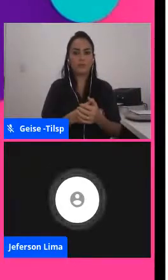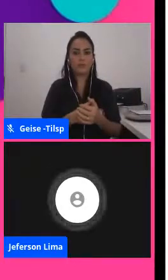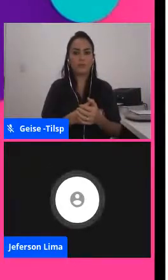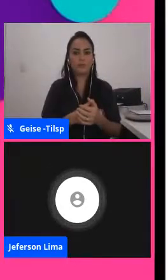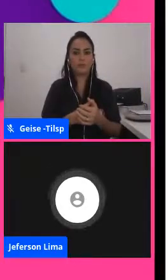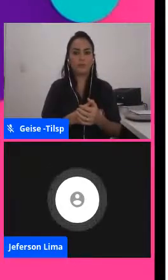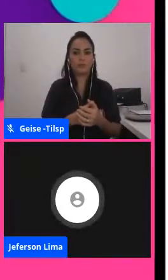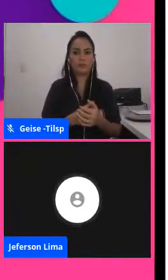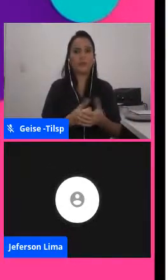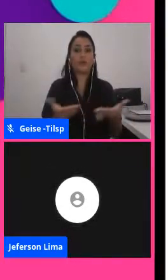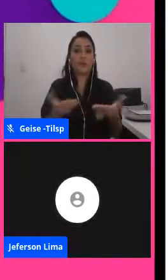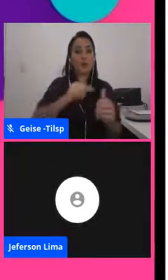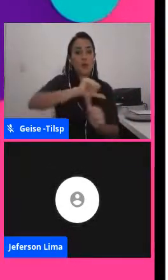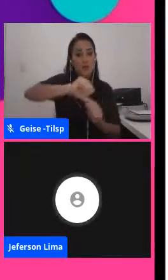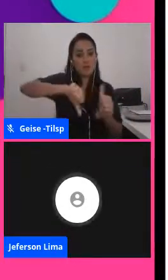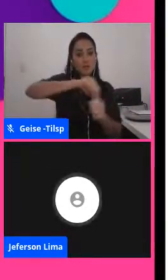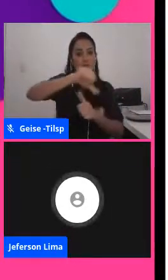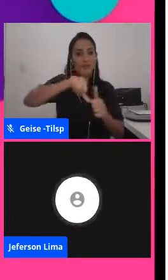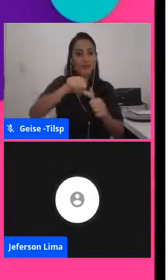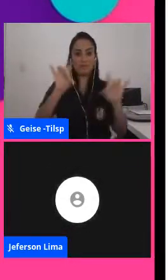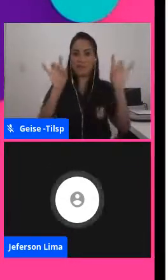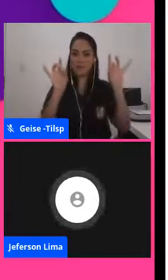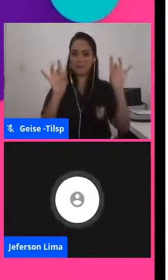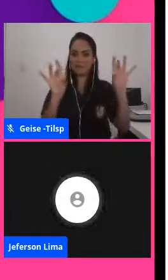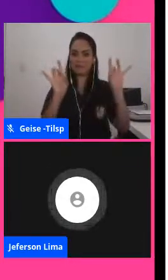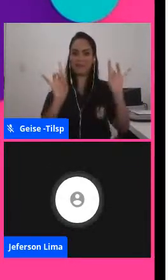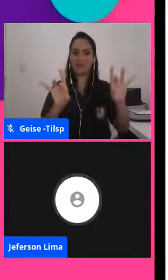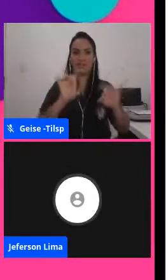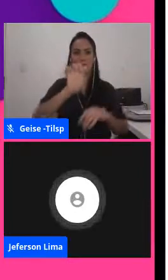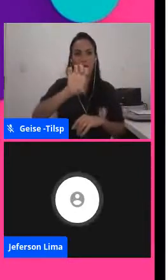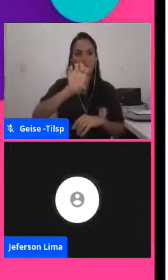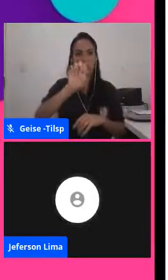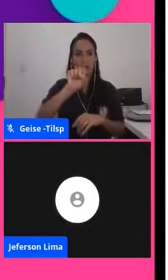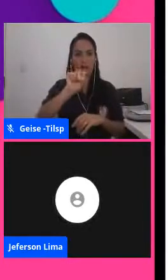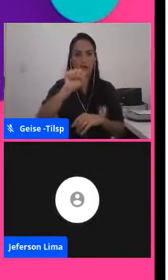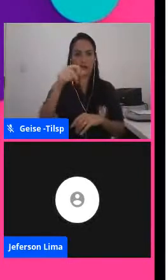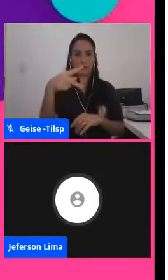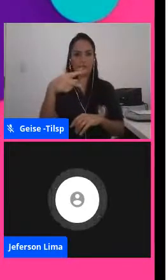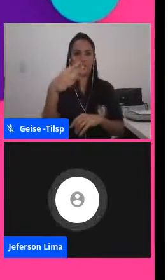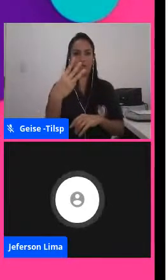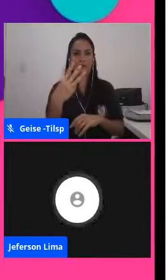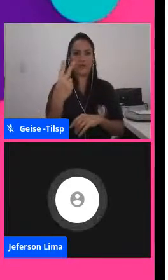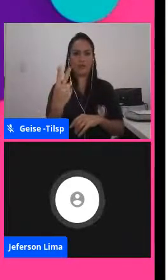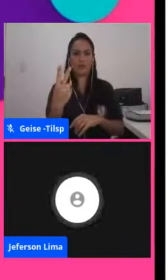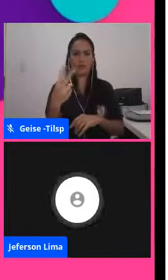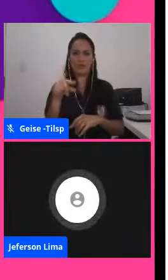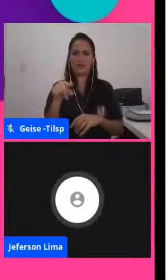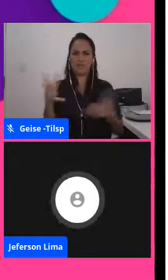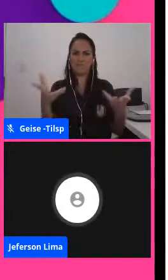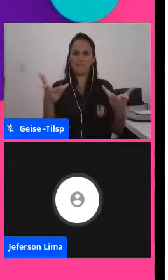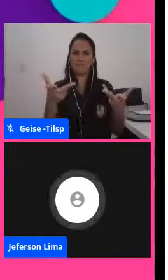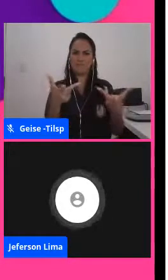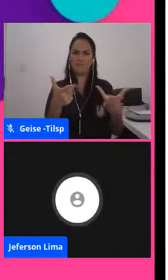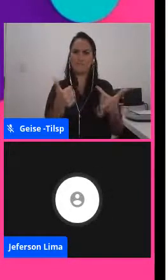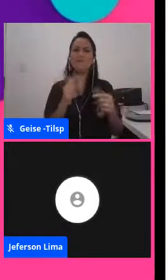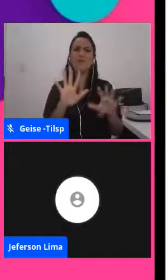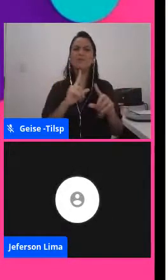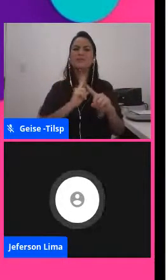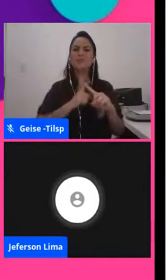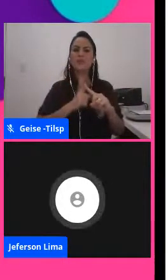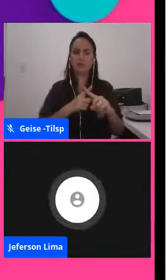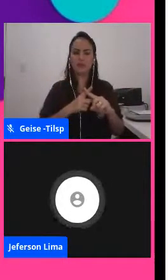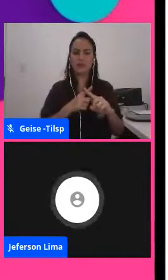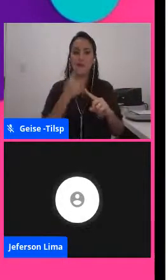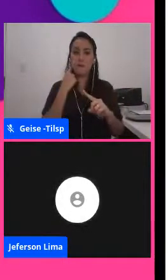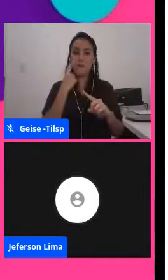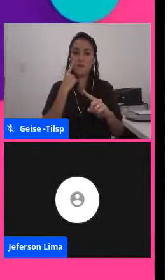Vindo agora para a cereja do bolo. O que esse cara tem de tão incrível assim? Vamos só comparar aqui, só questão de hardware, só para